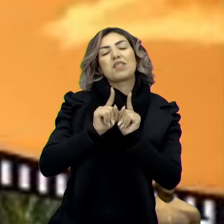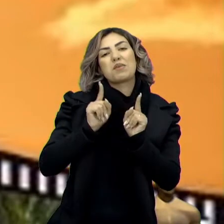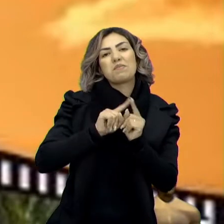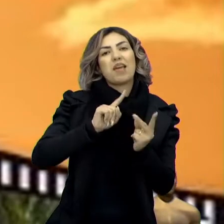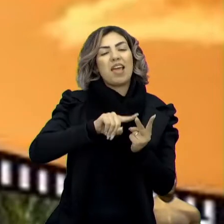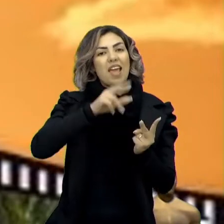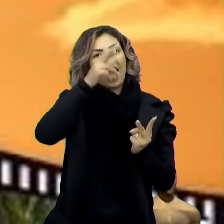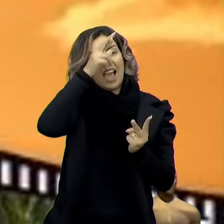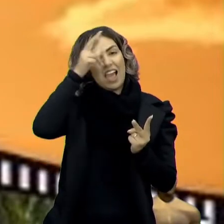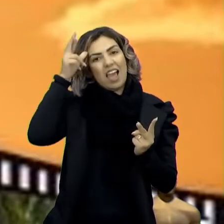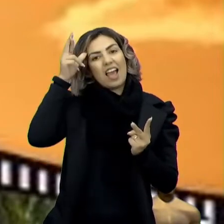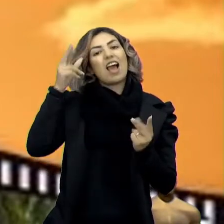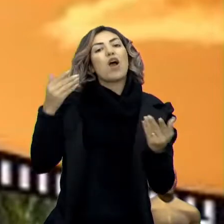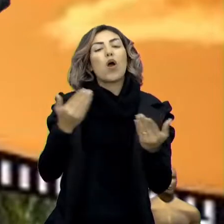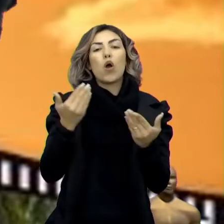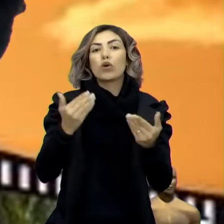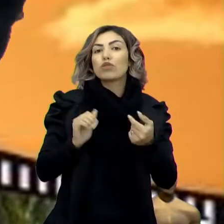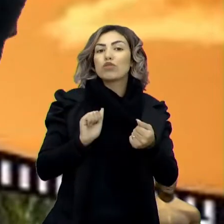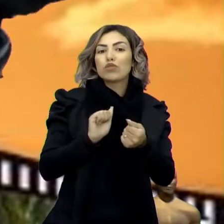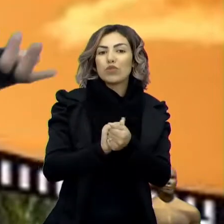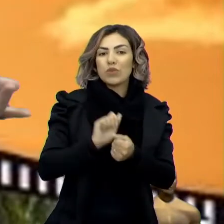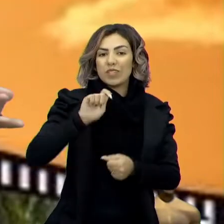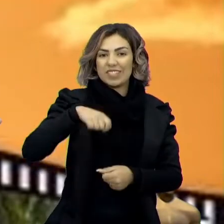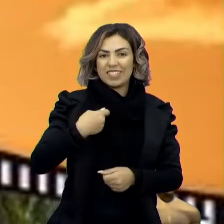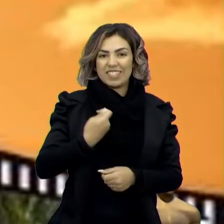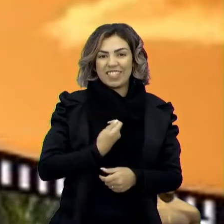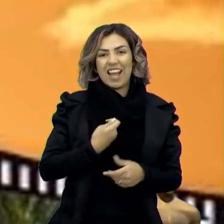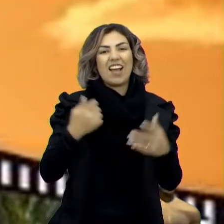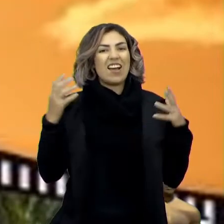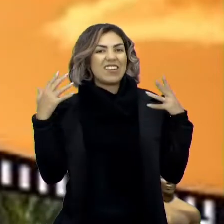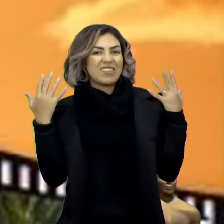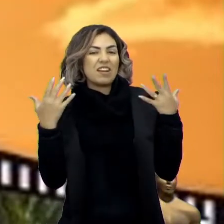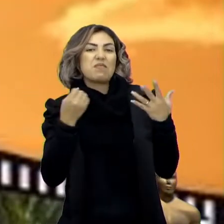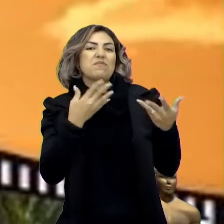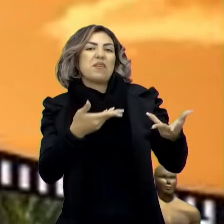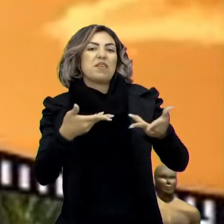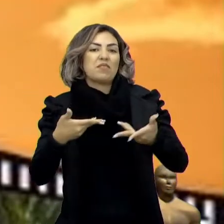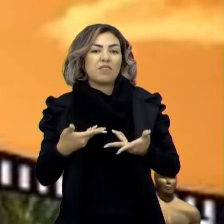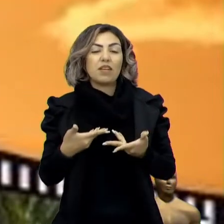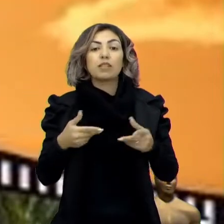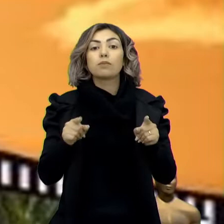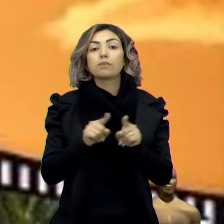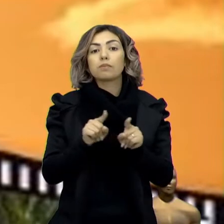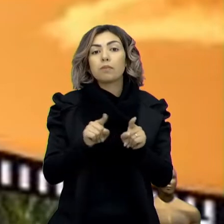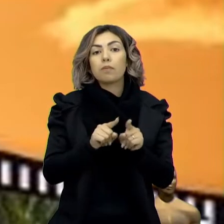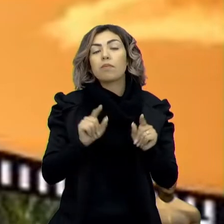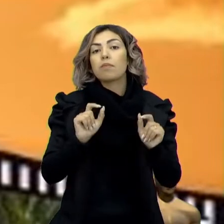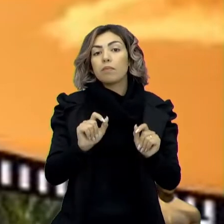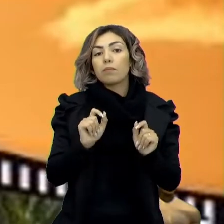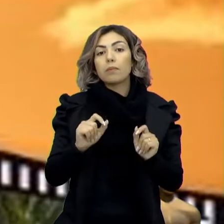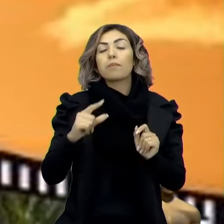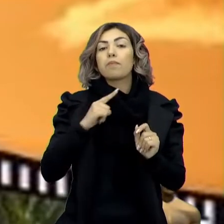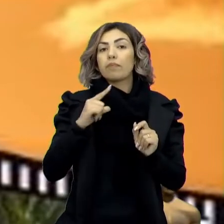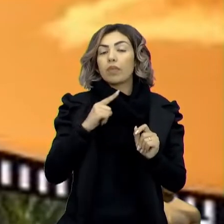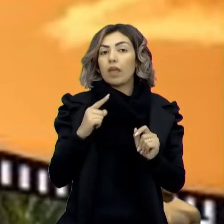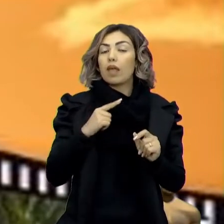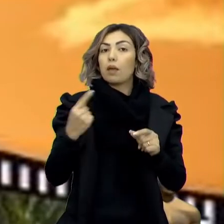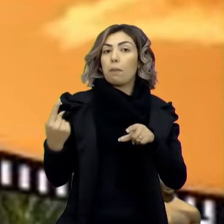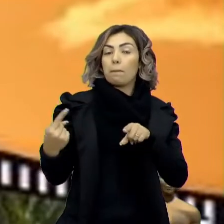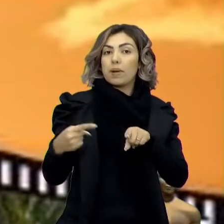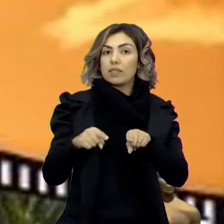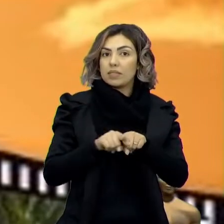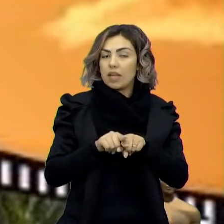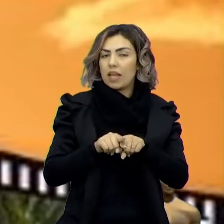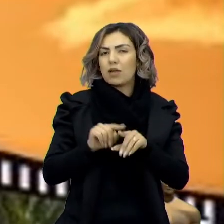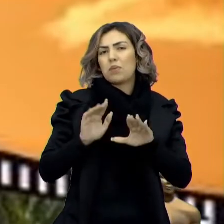Rayane estão conosco e este é o meu sinal, sejam todos bem-vindos. E também temos mais uma parceira, essa parceira também não